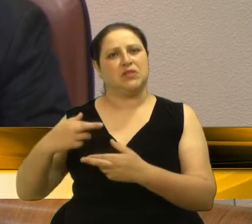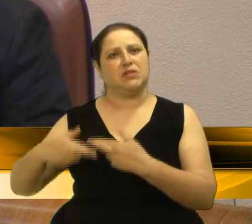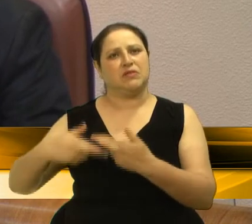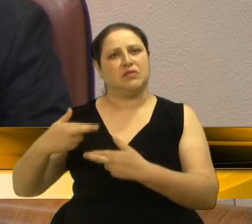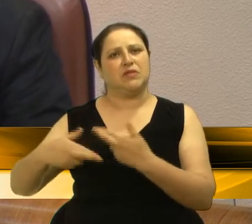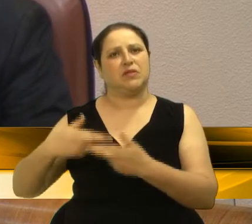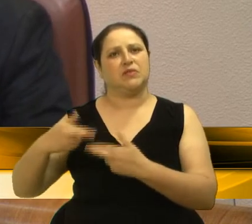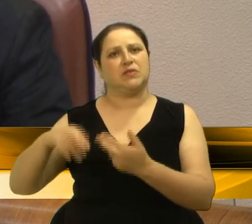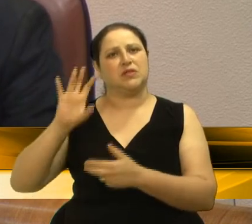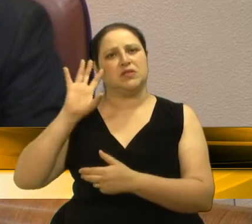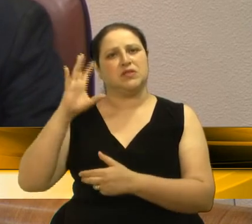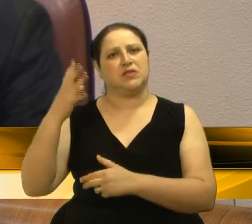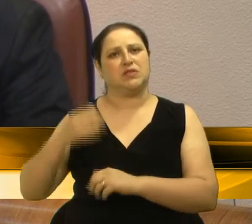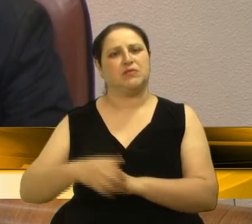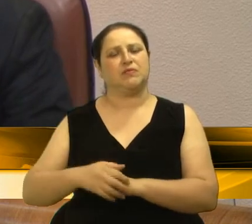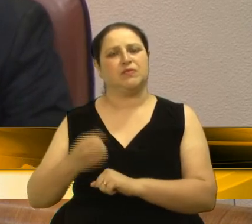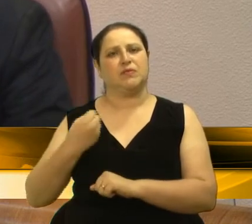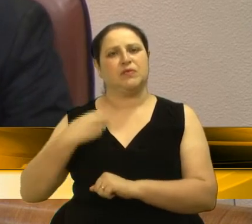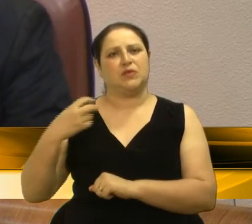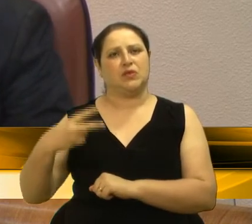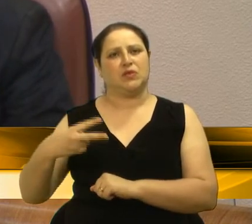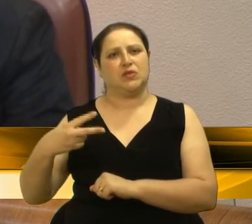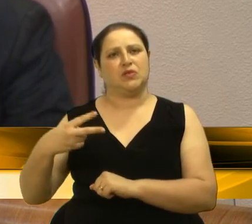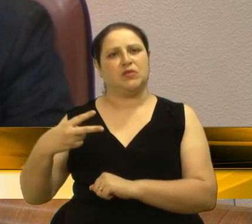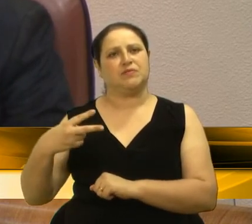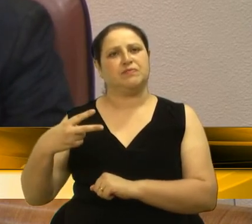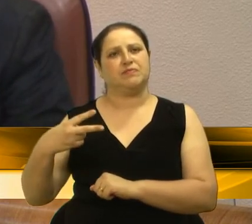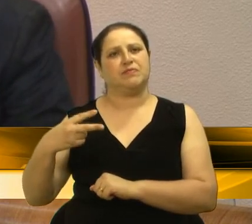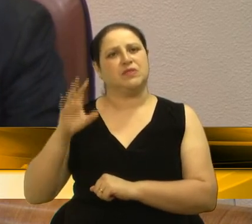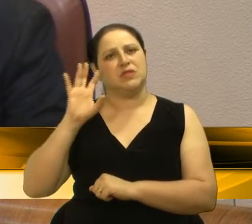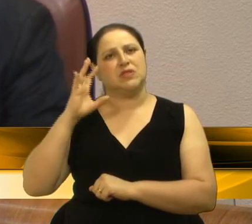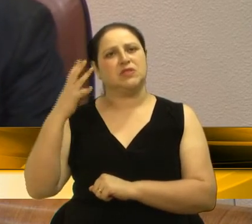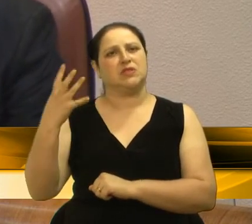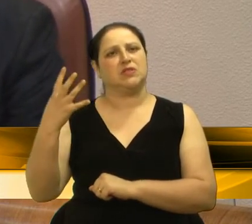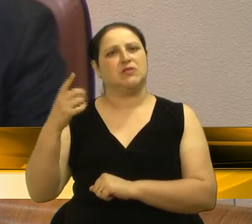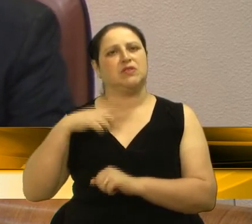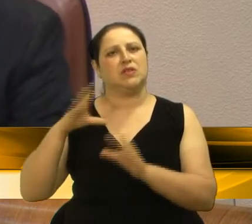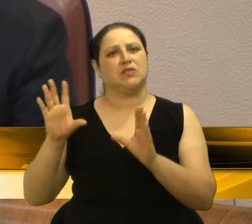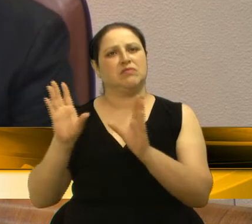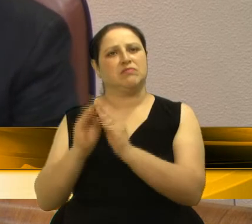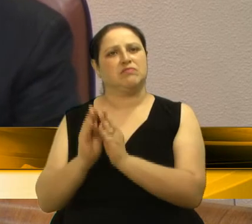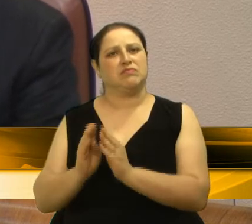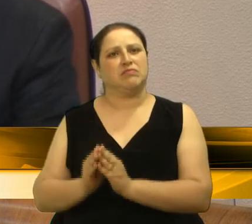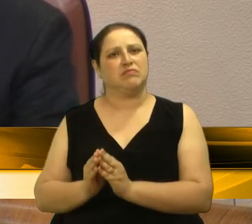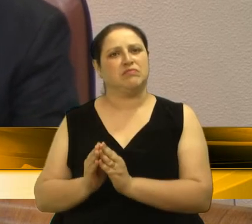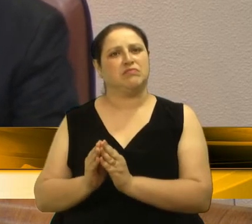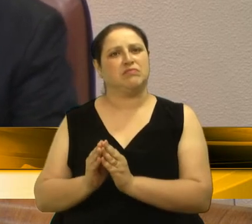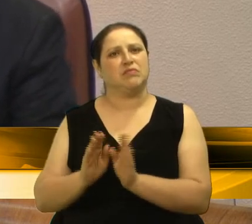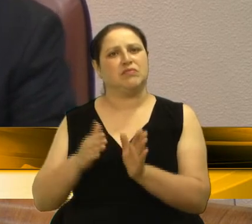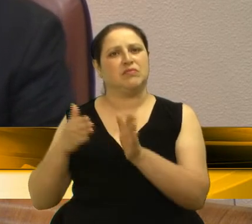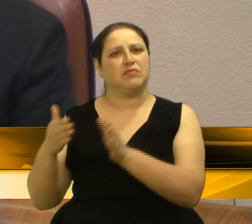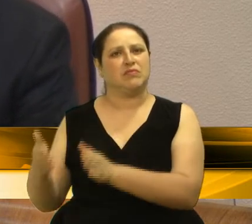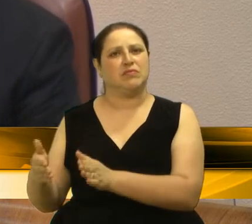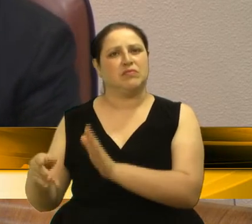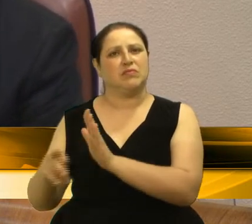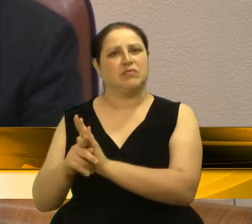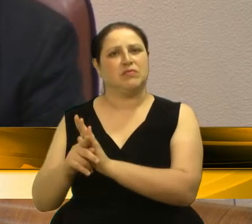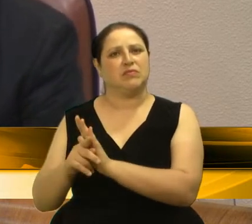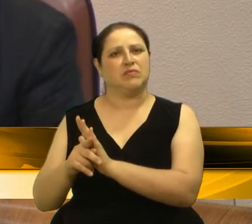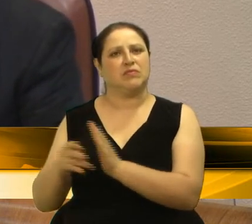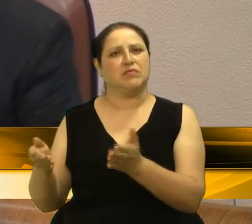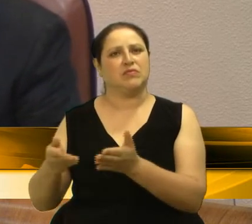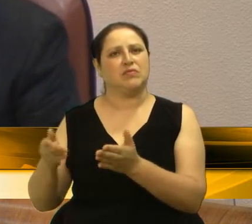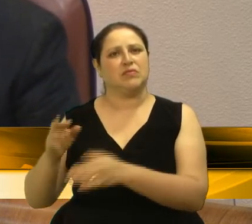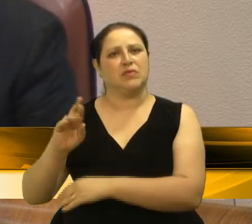decisão. 2. Da decisão agravada. Eis a síntese da decisão agravada na parte que concerne ao presente recurso.